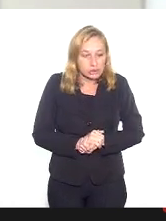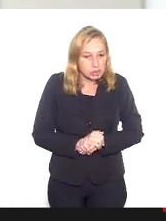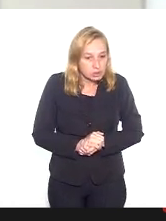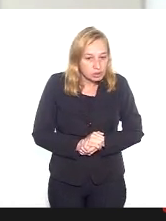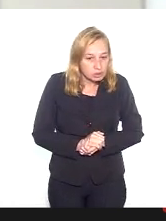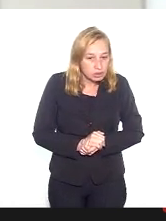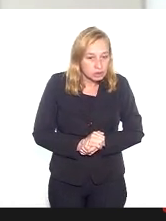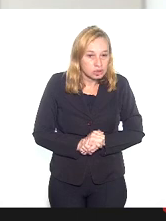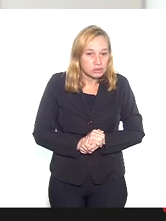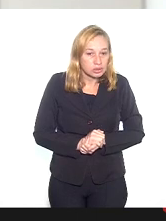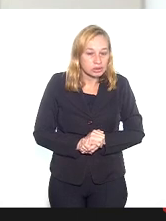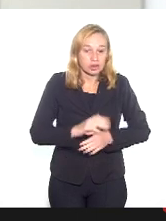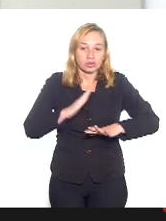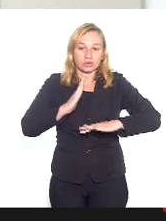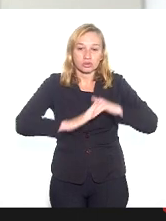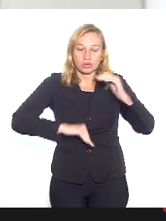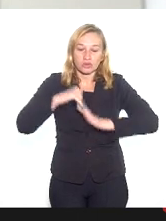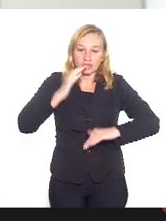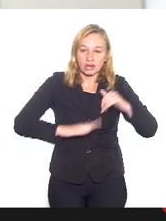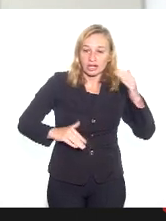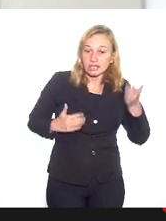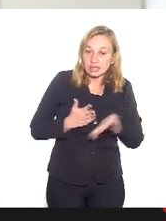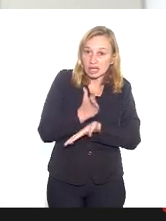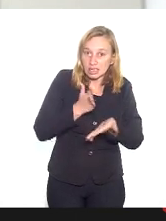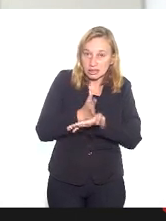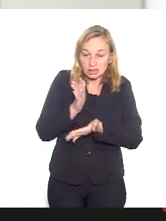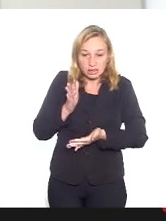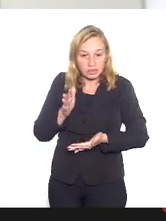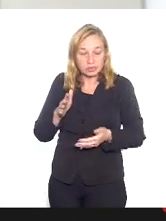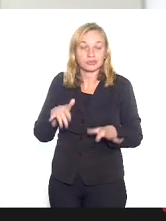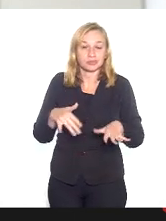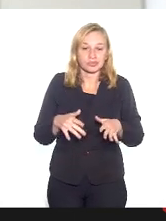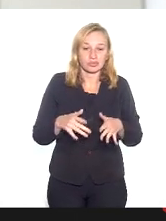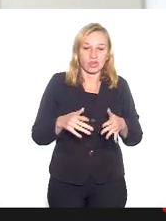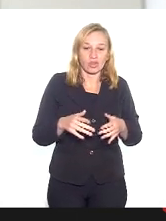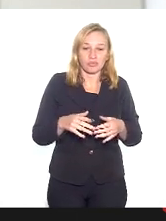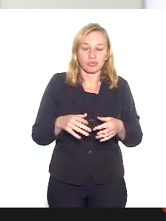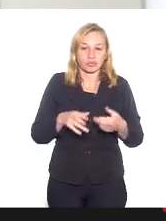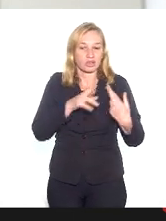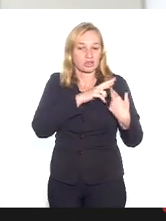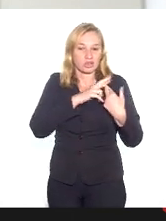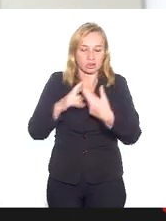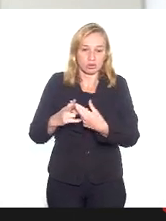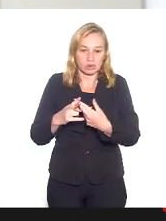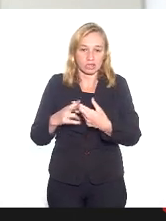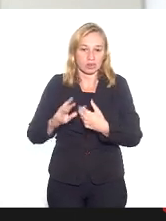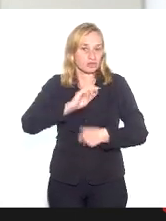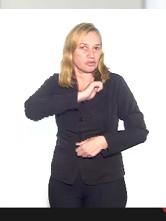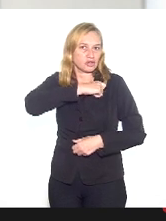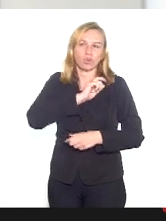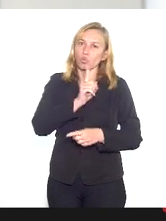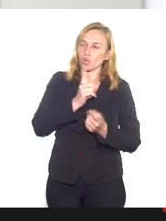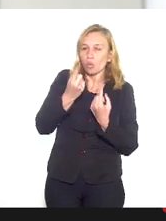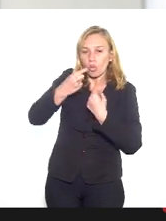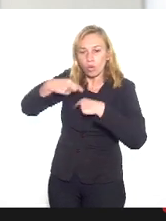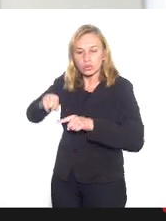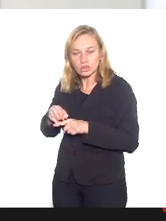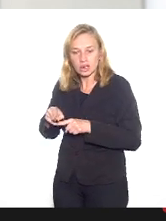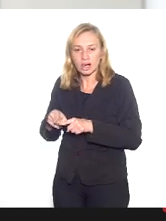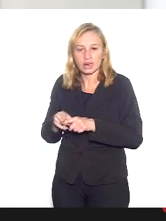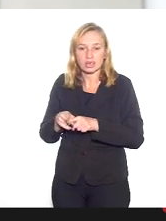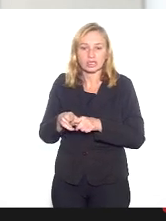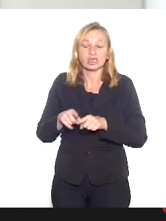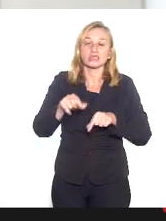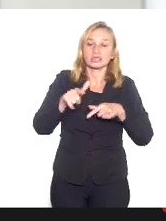profissionais entrem sem que isso signifique nenhum tipo de irresponsabilidade fiscal, pelo contrário, a gente ter serviços